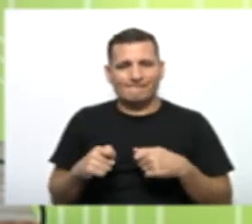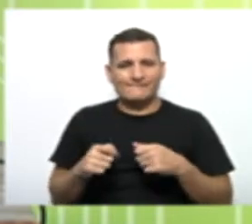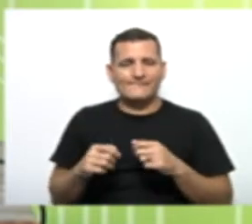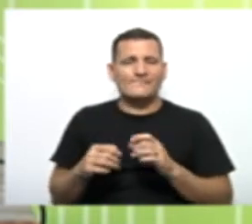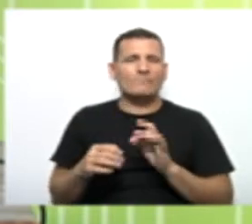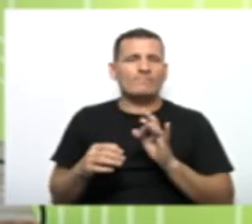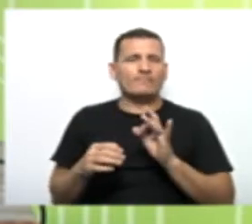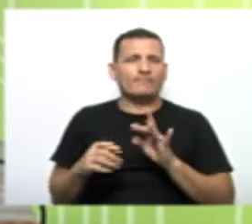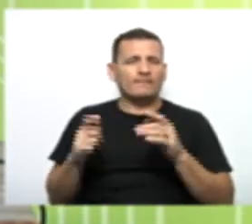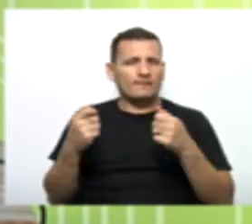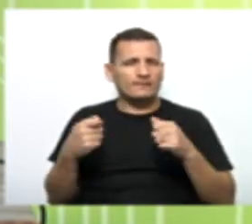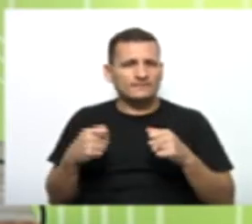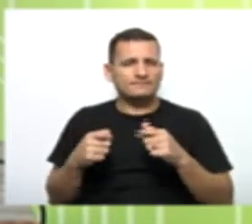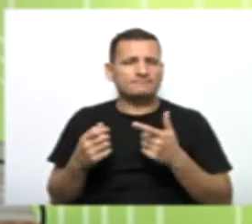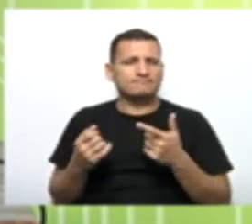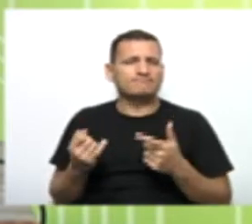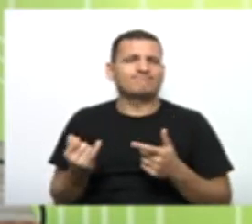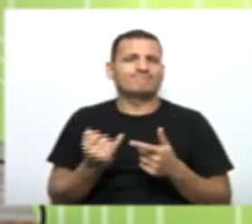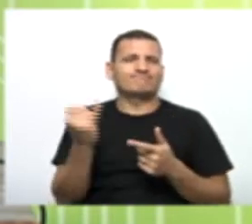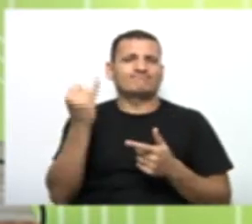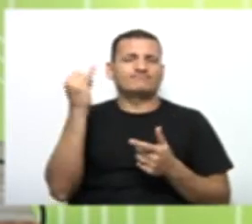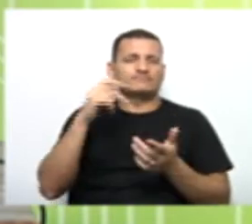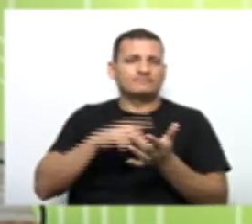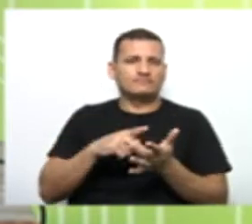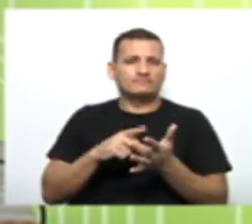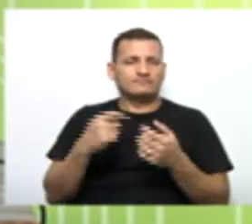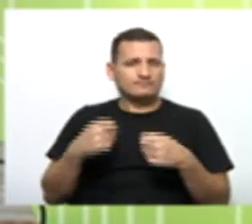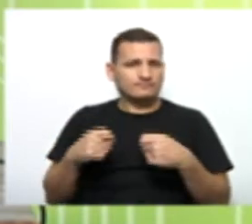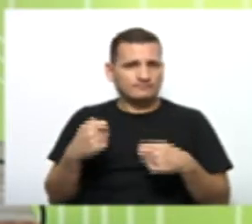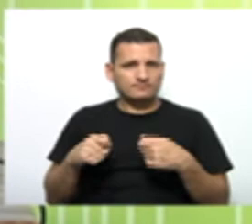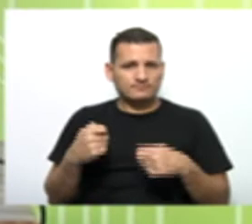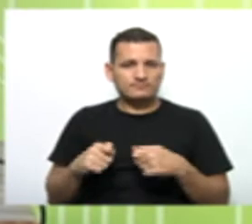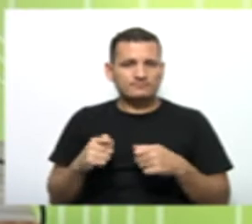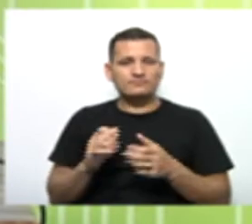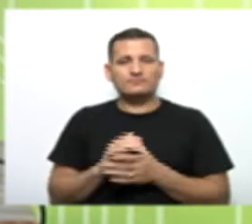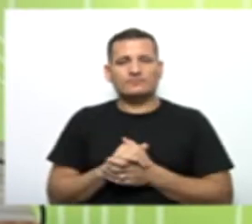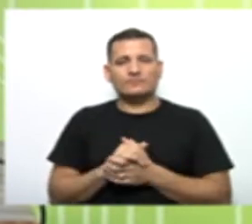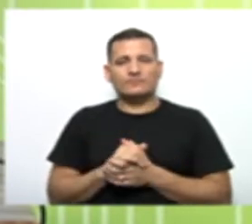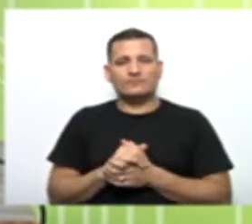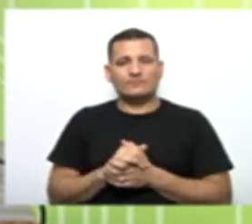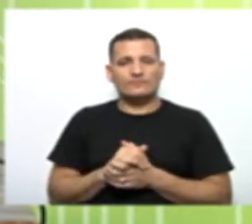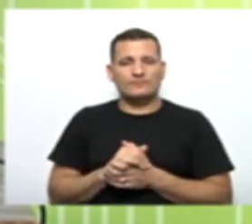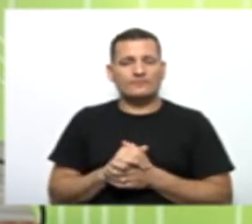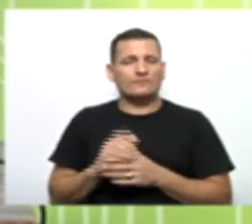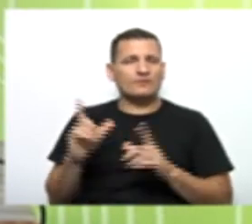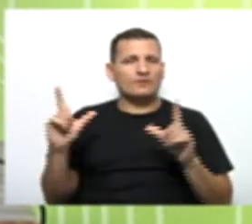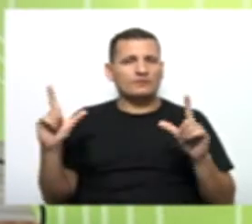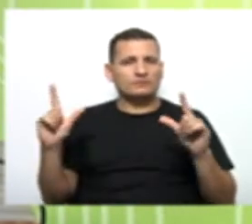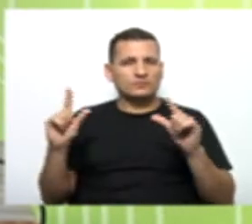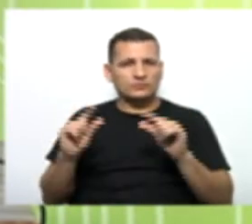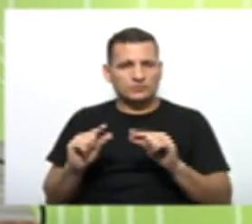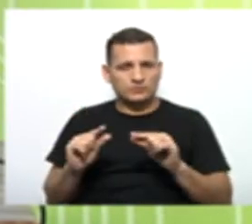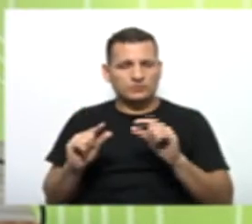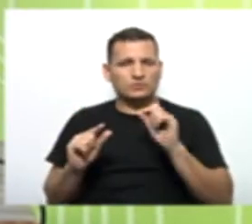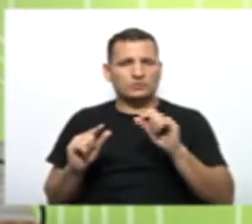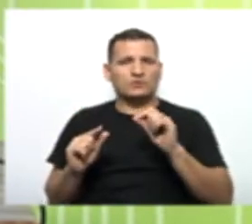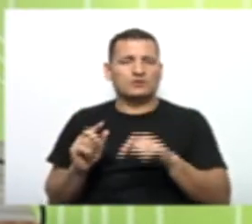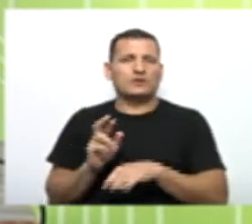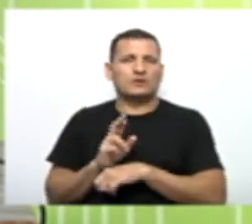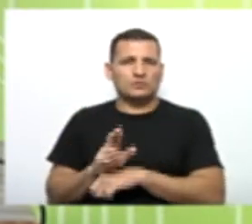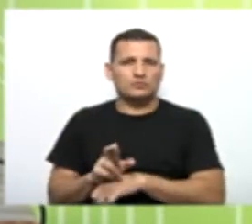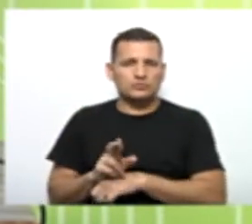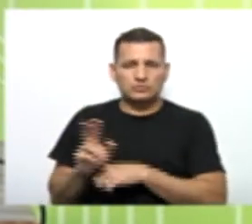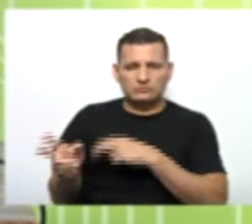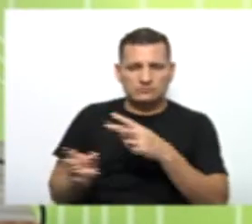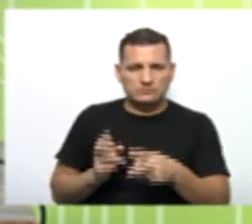que realmente ele precisa para uma convivência digna, diminuindo a quantidade de recursos que ele demanda para